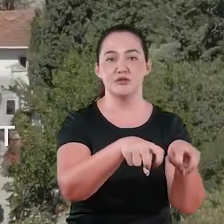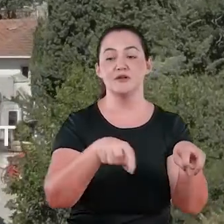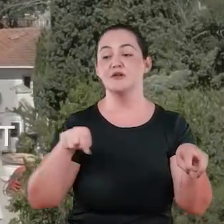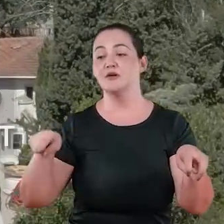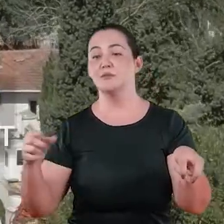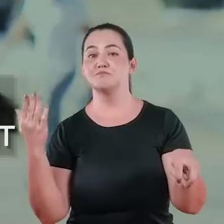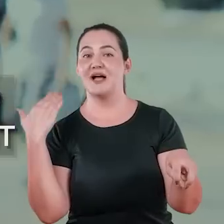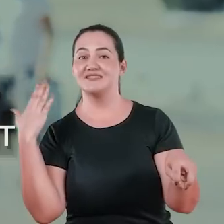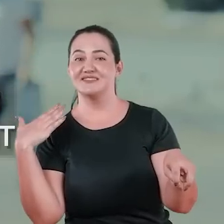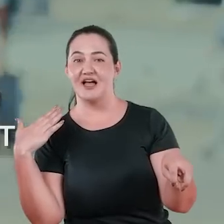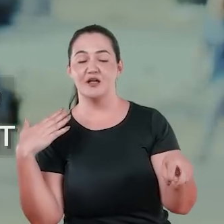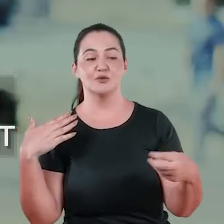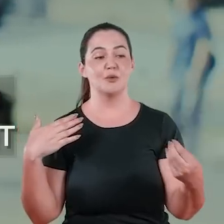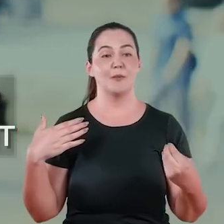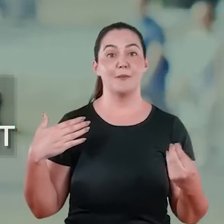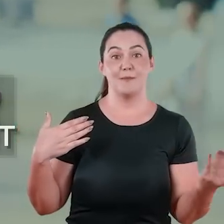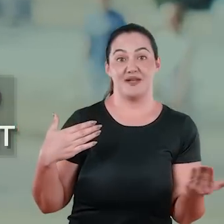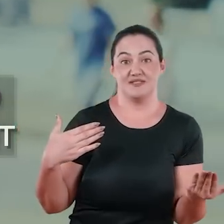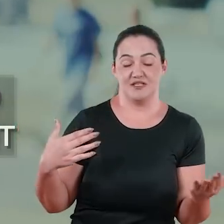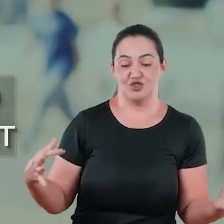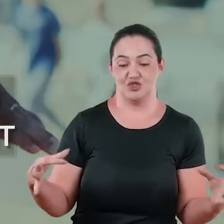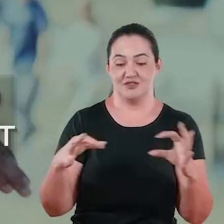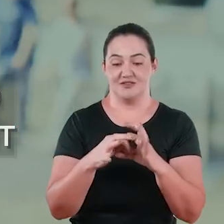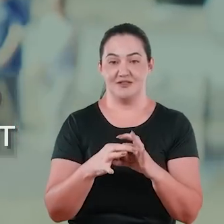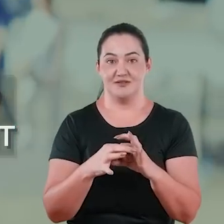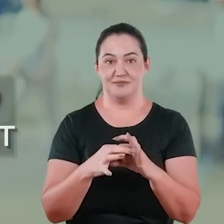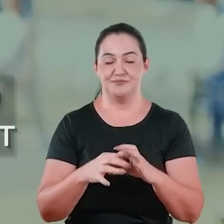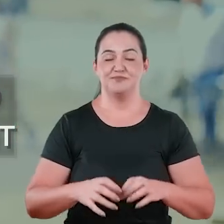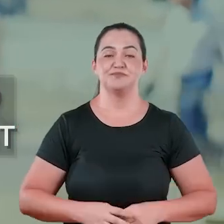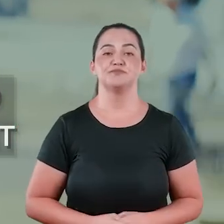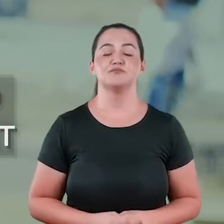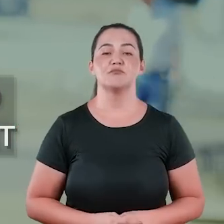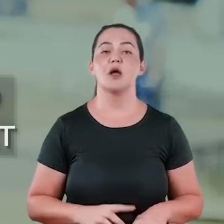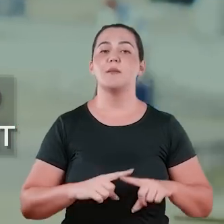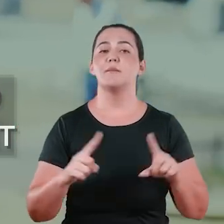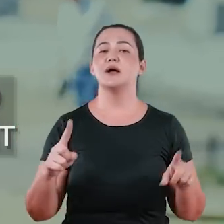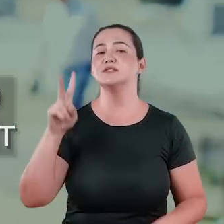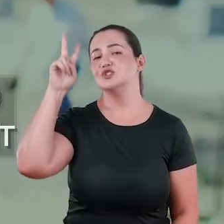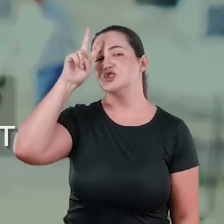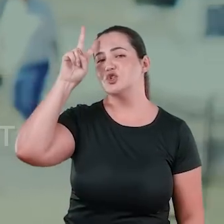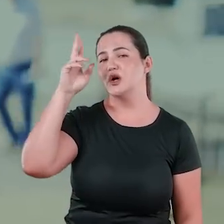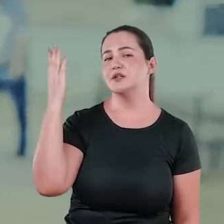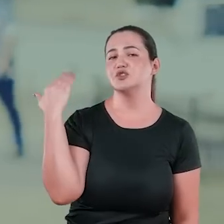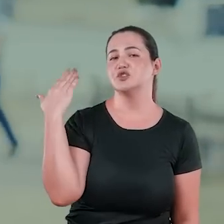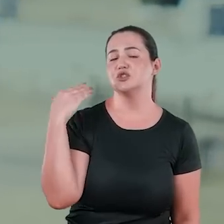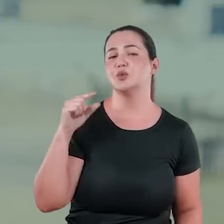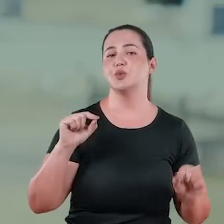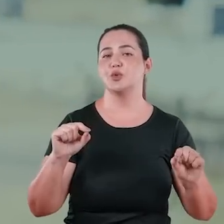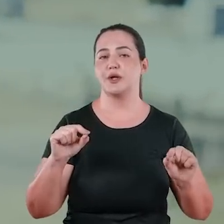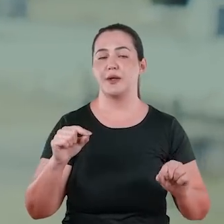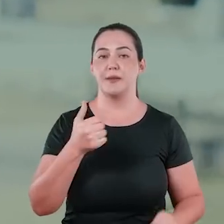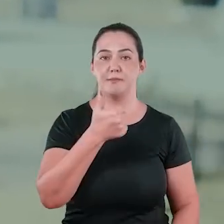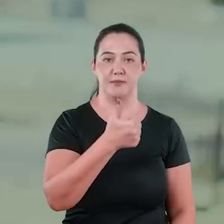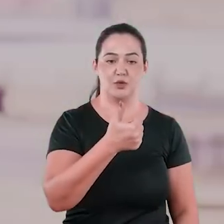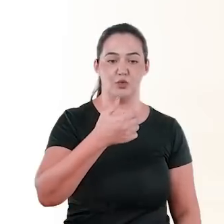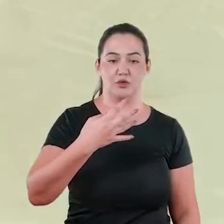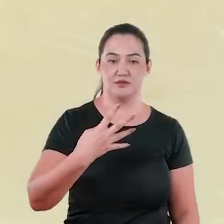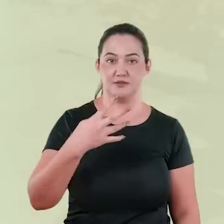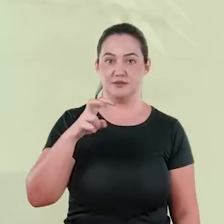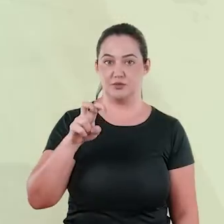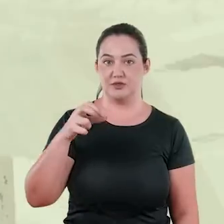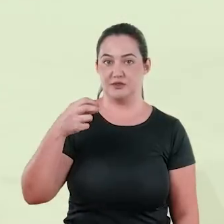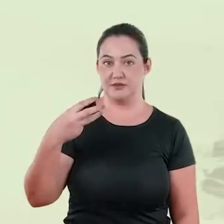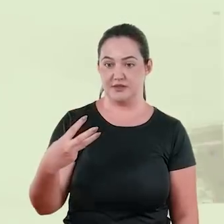passado e o presente tentando conviver no mesmo cenário. Mas vamos falar da história antiga. Em 1453,